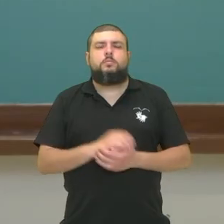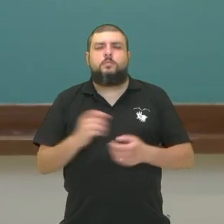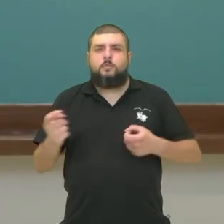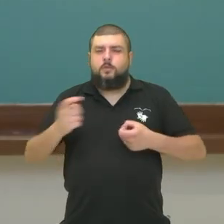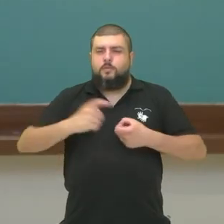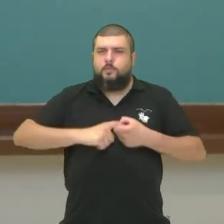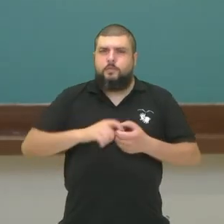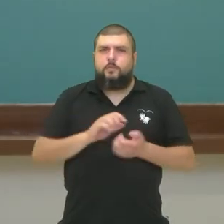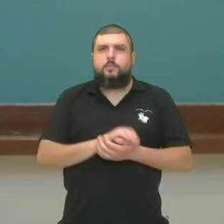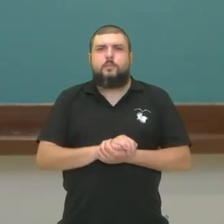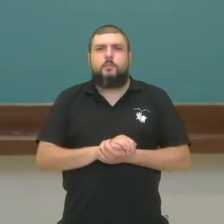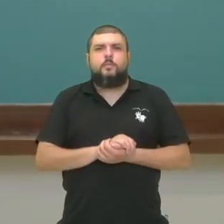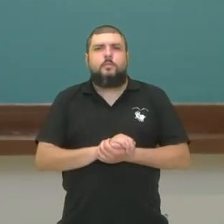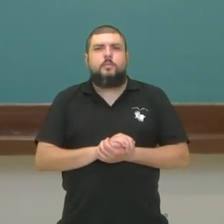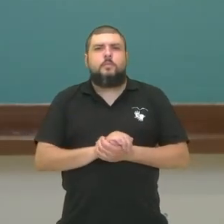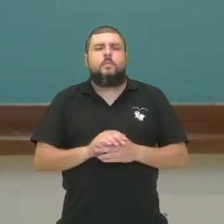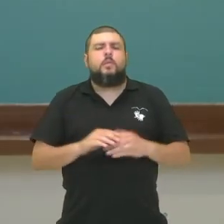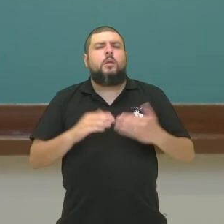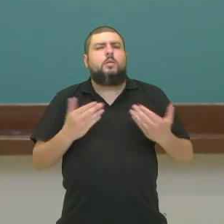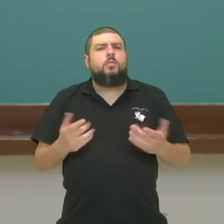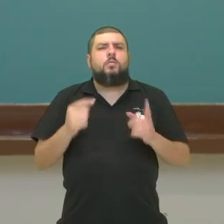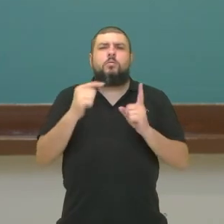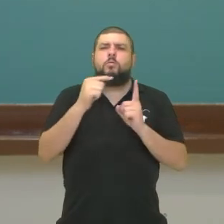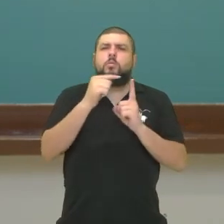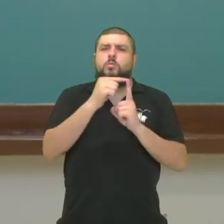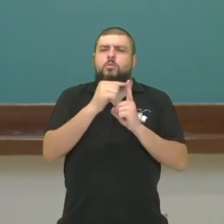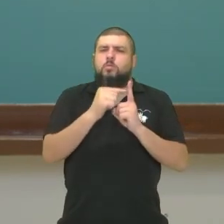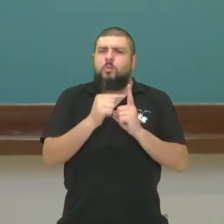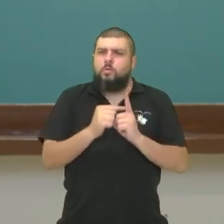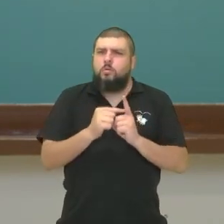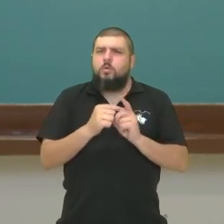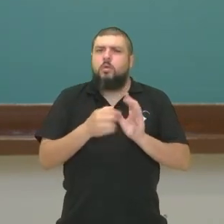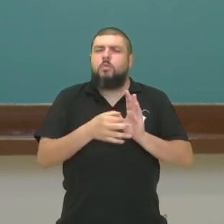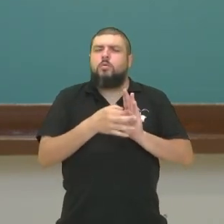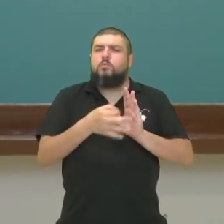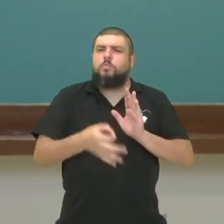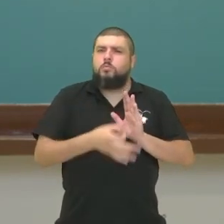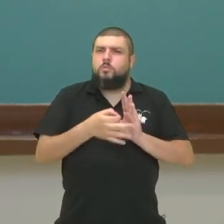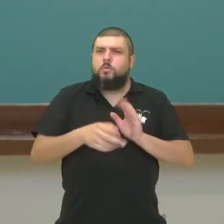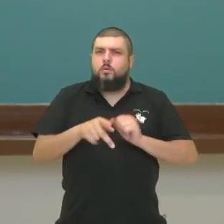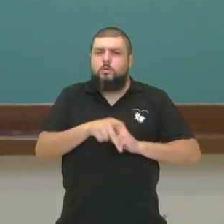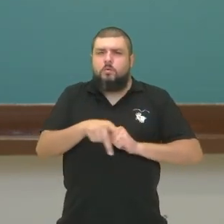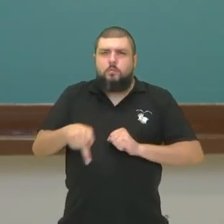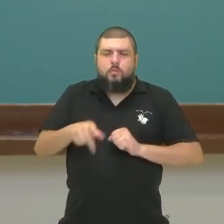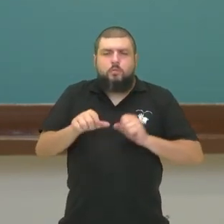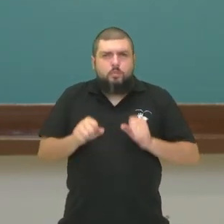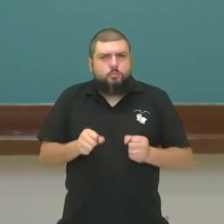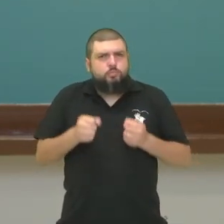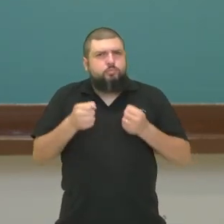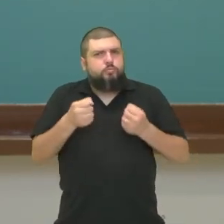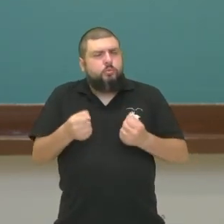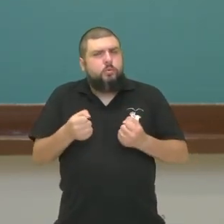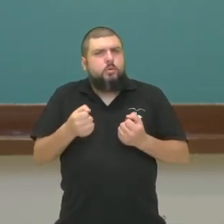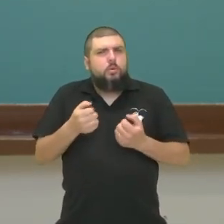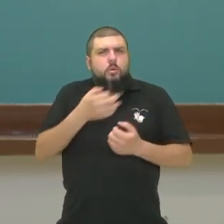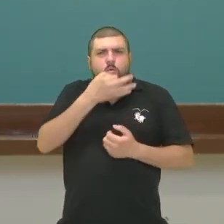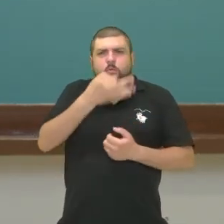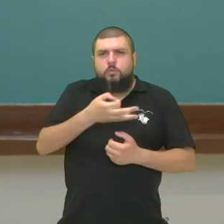Voltamos. Então, qual é o tipo de argumento utilizado pelo professor para defender, sustentar sua